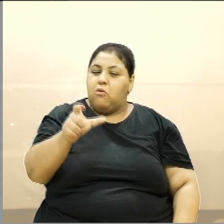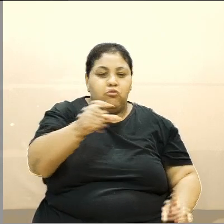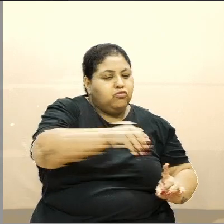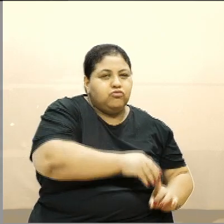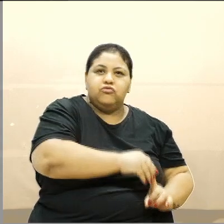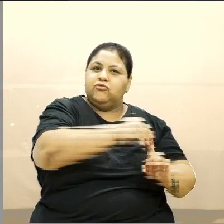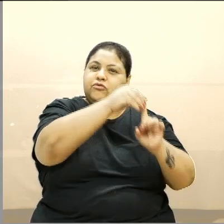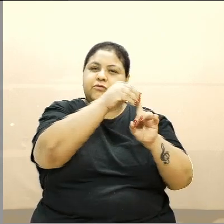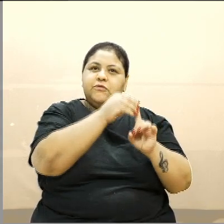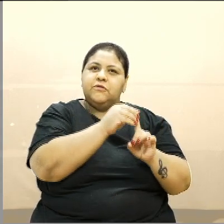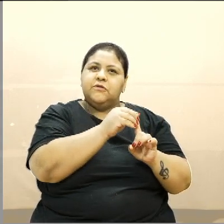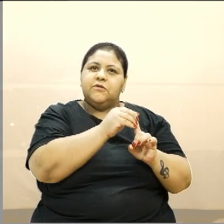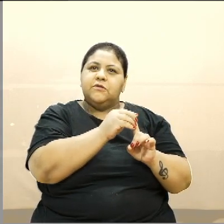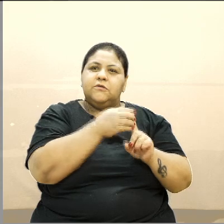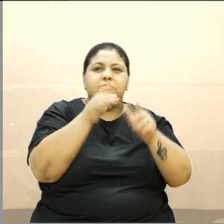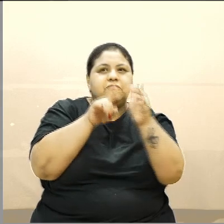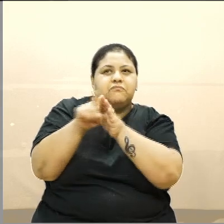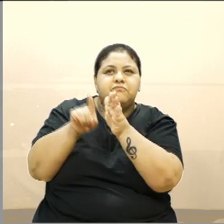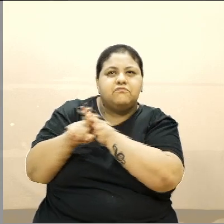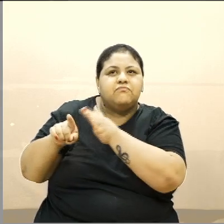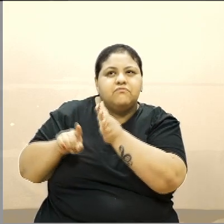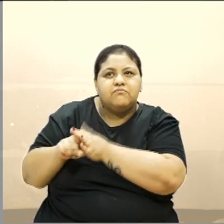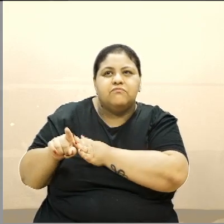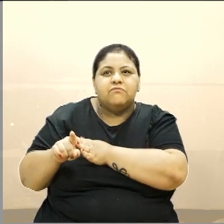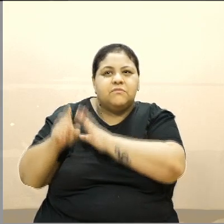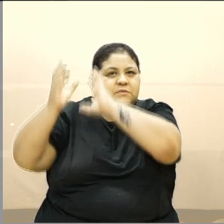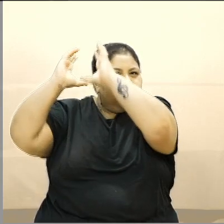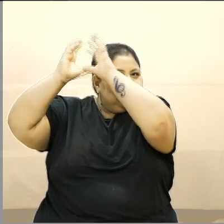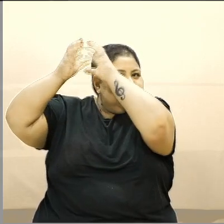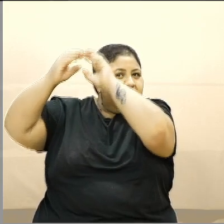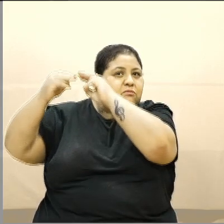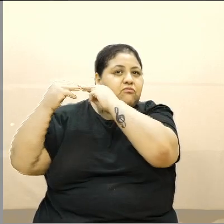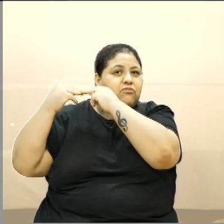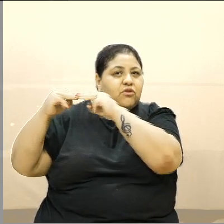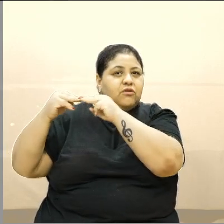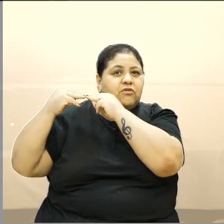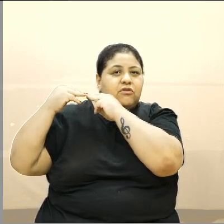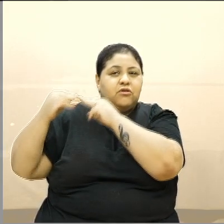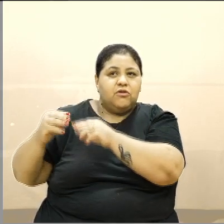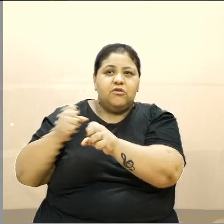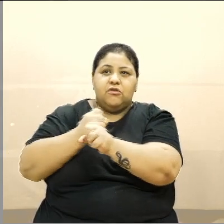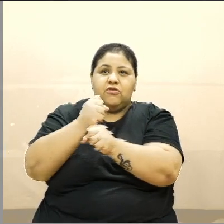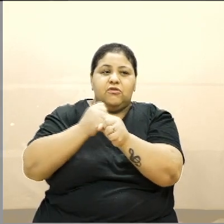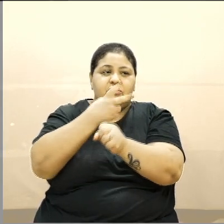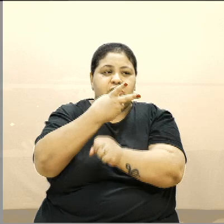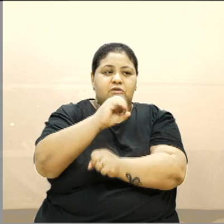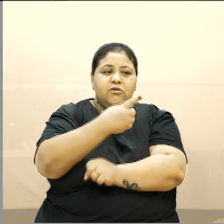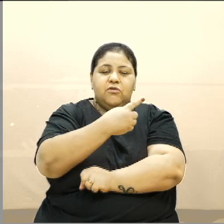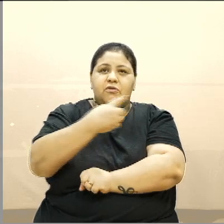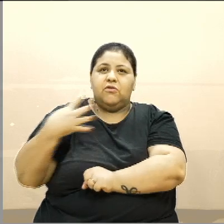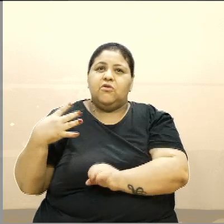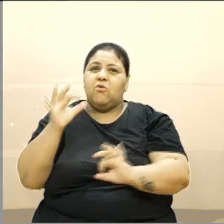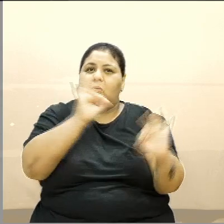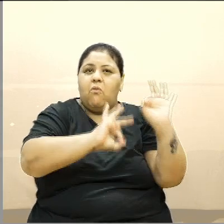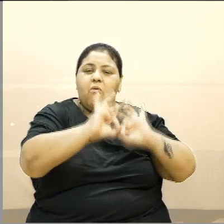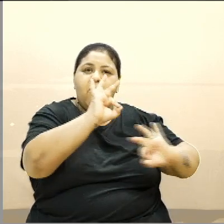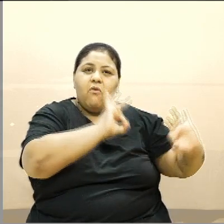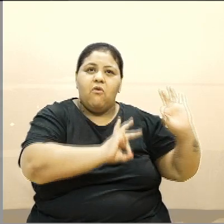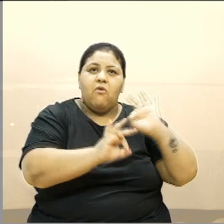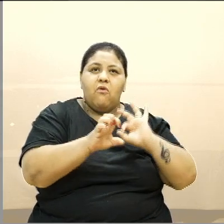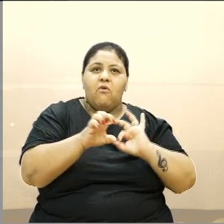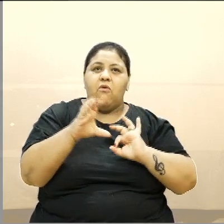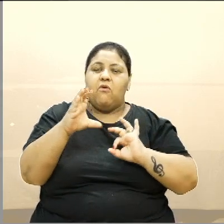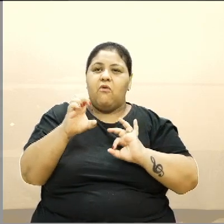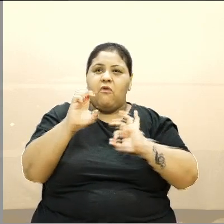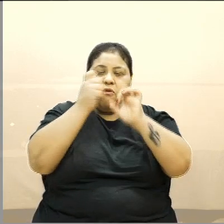pioneiros das pesquisas cérebro-máquina. Foi ele que, no ano de 2014, projetou o